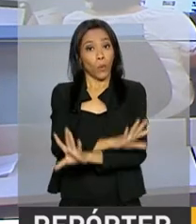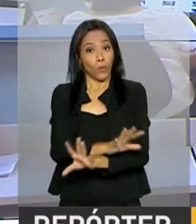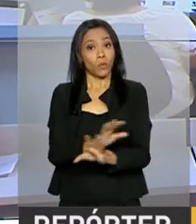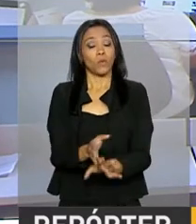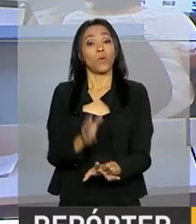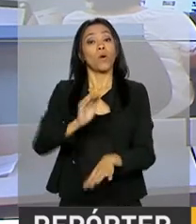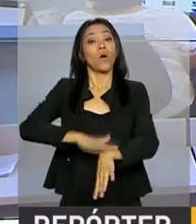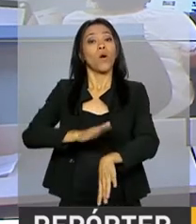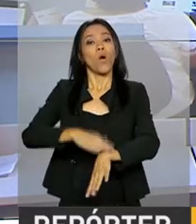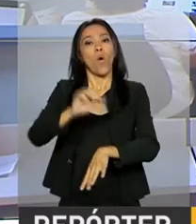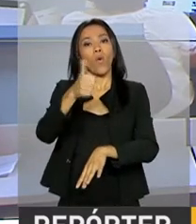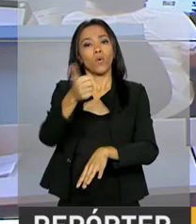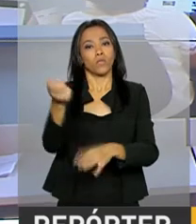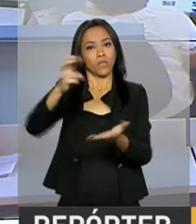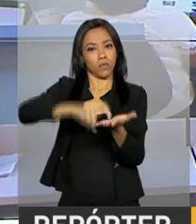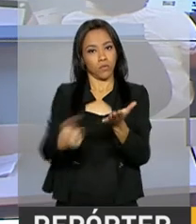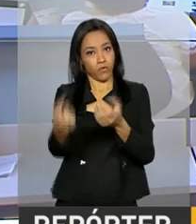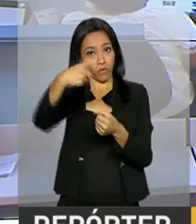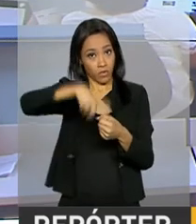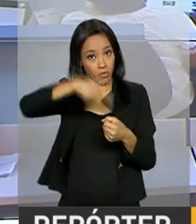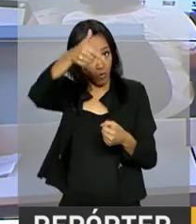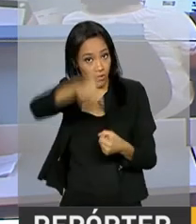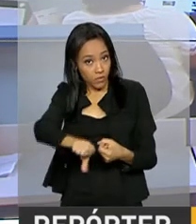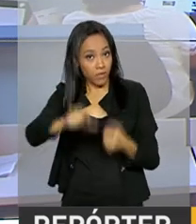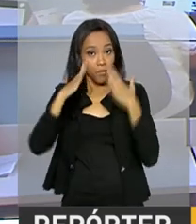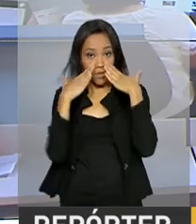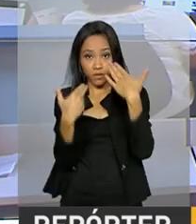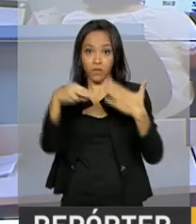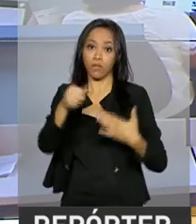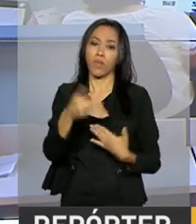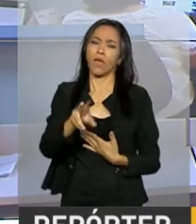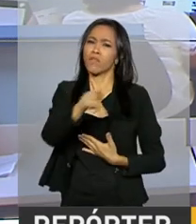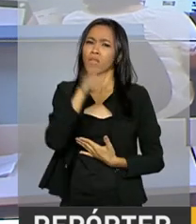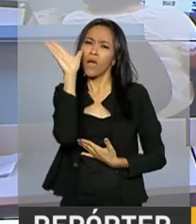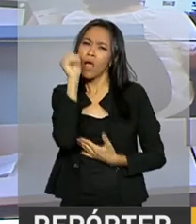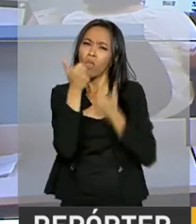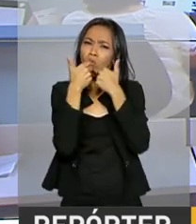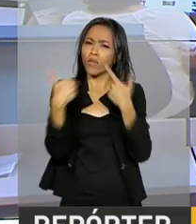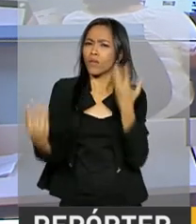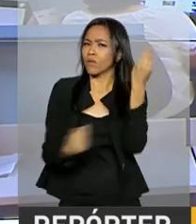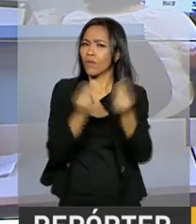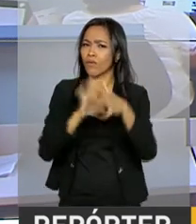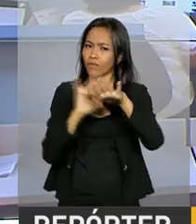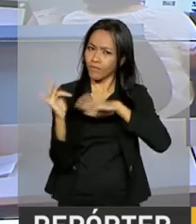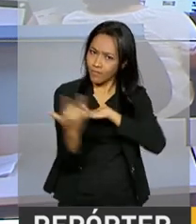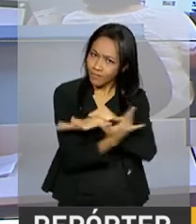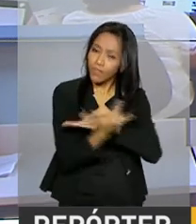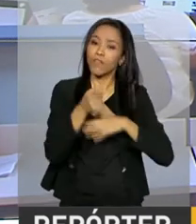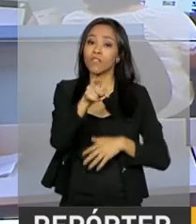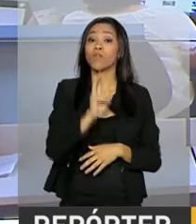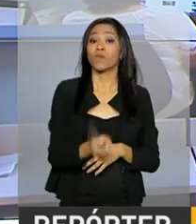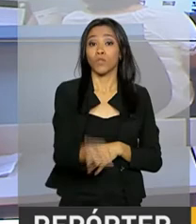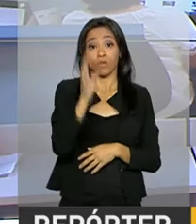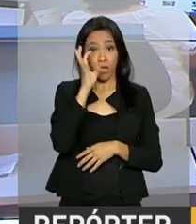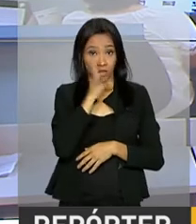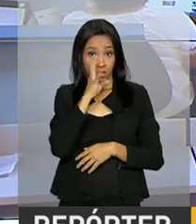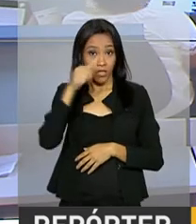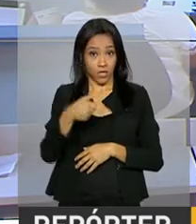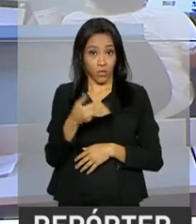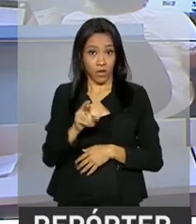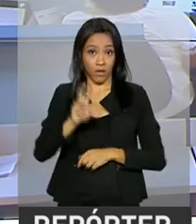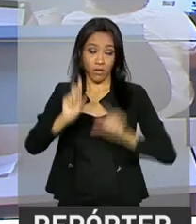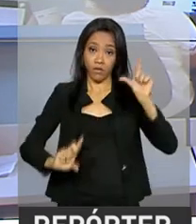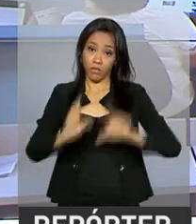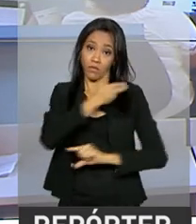às 11 da manhã na próxima edição do repórter br acompanha as novidades também em nossas redes sociais continue com a gente aqui na tv